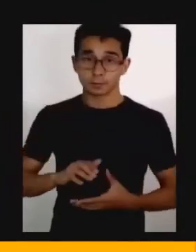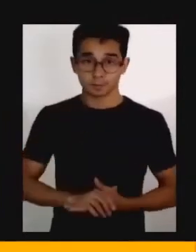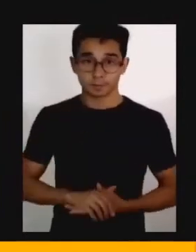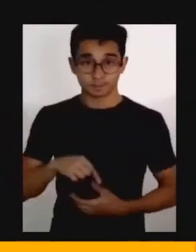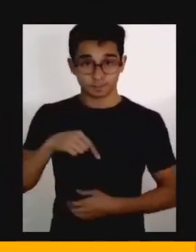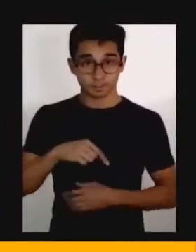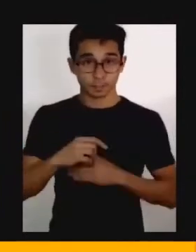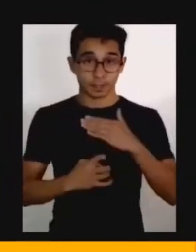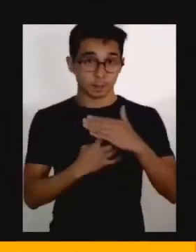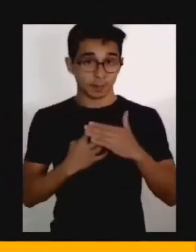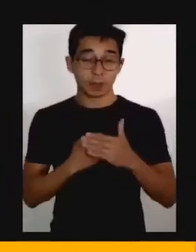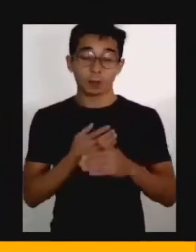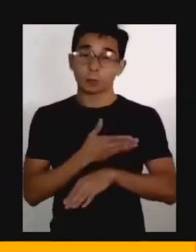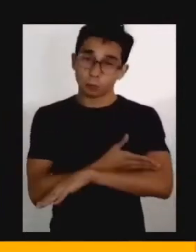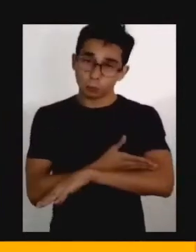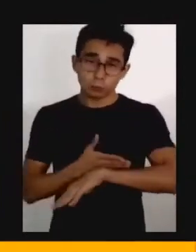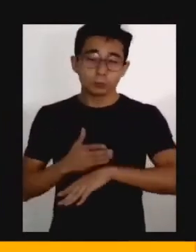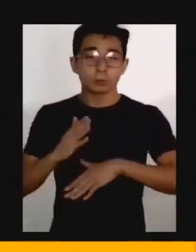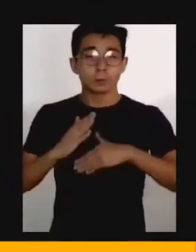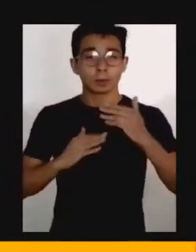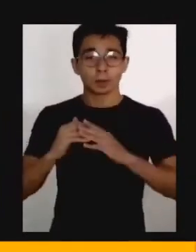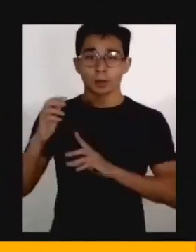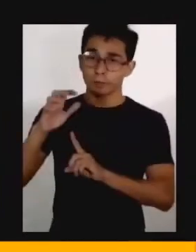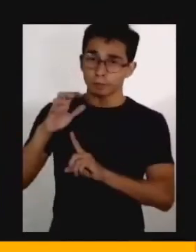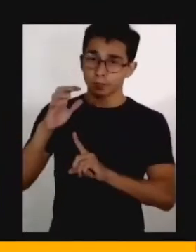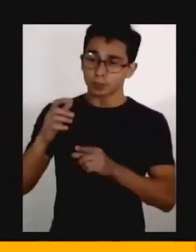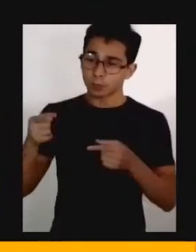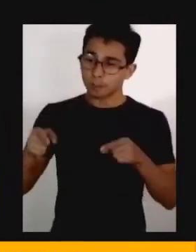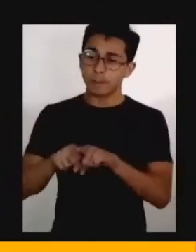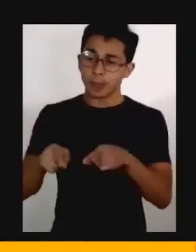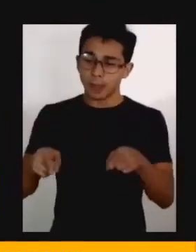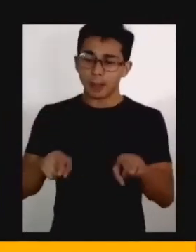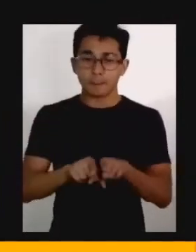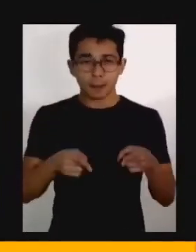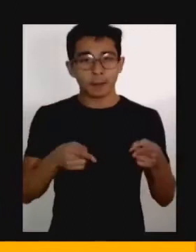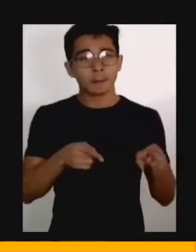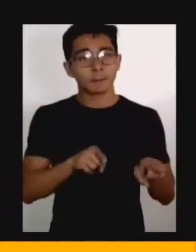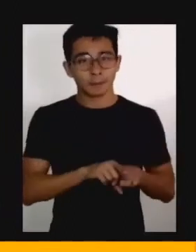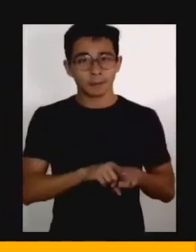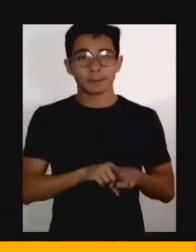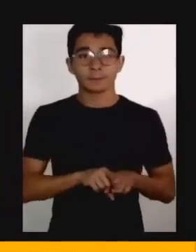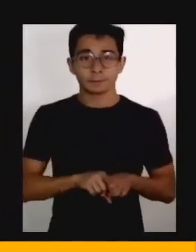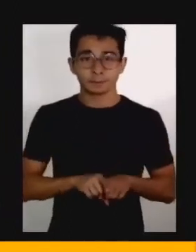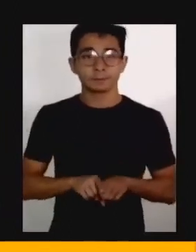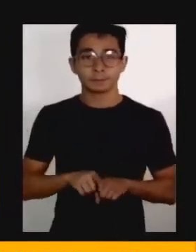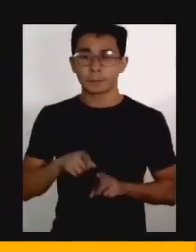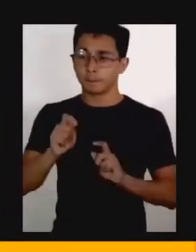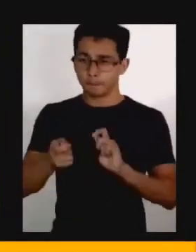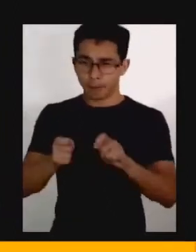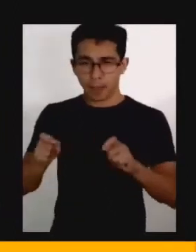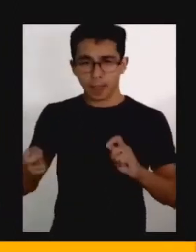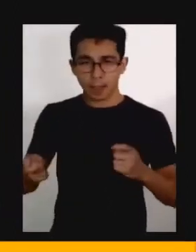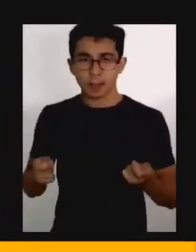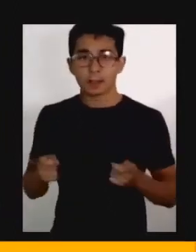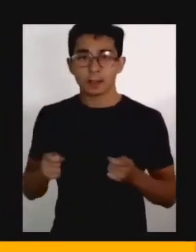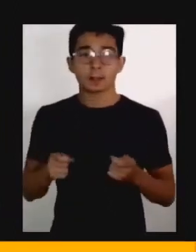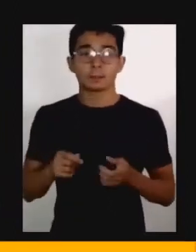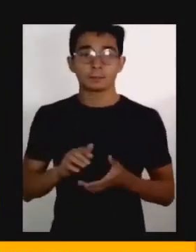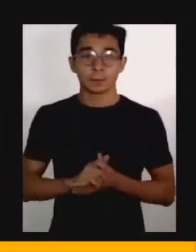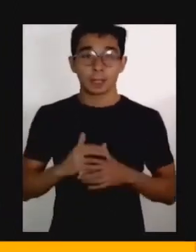com influenciadores, sejam eles com atividades pagas, concentrados na nossa área de marketing, ou